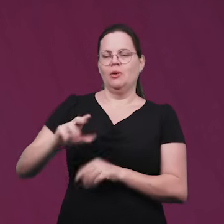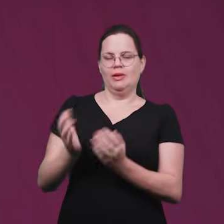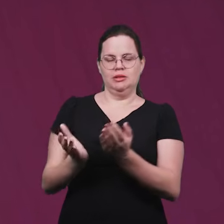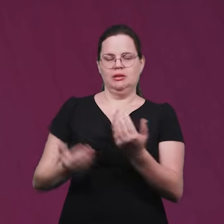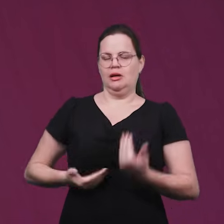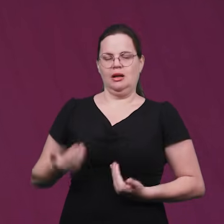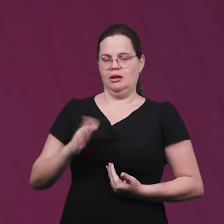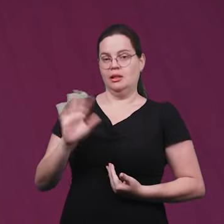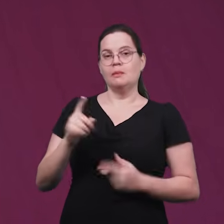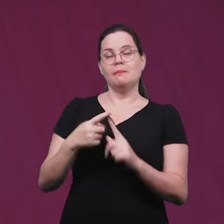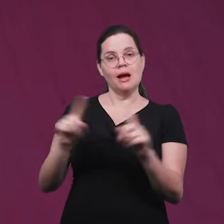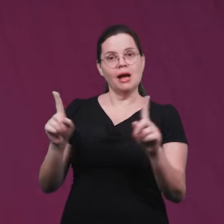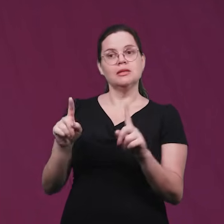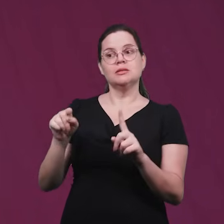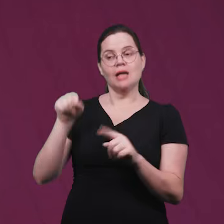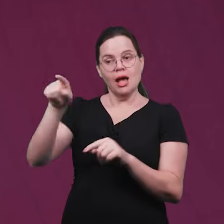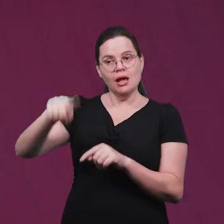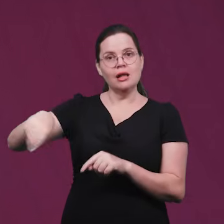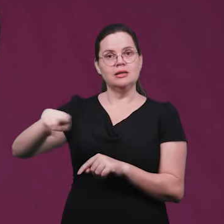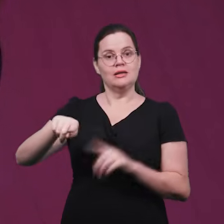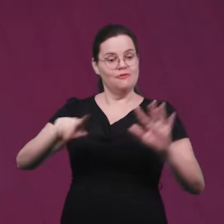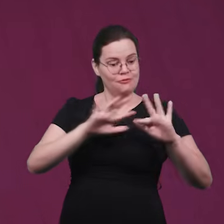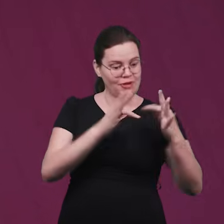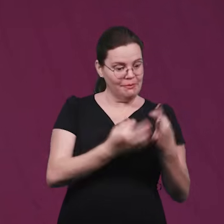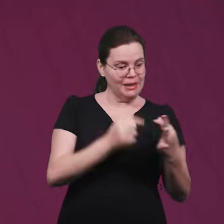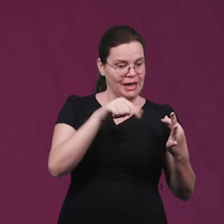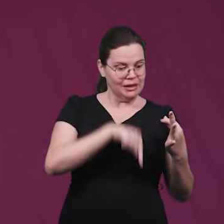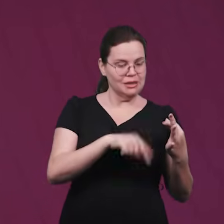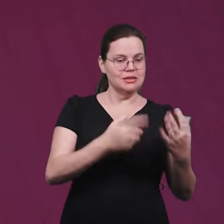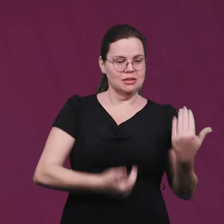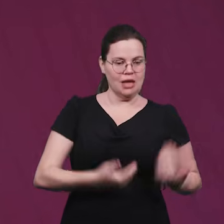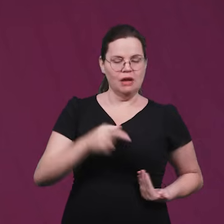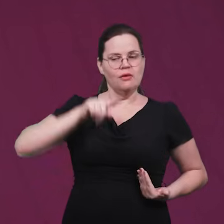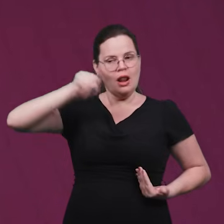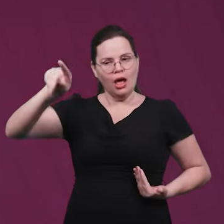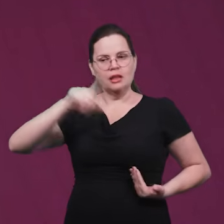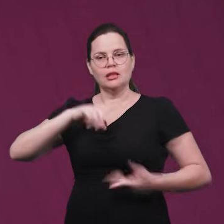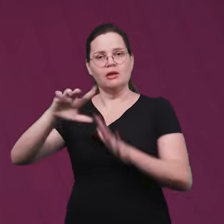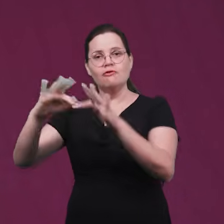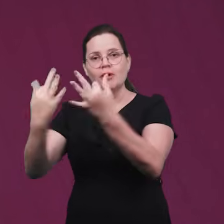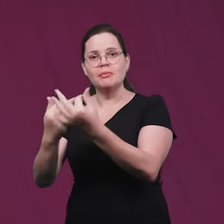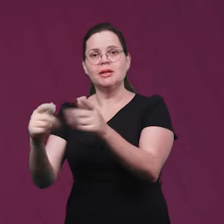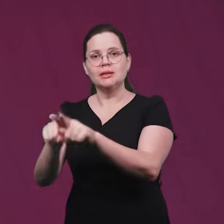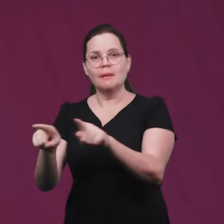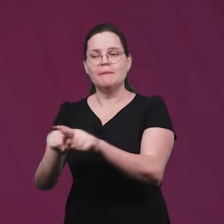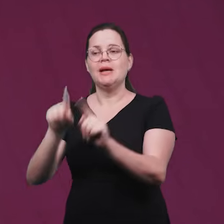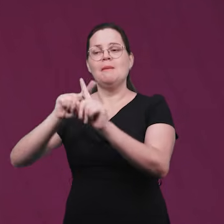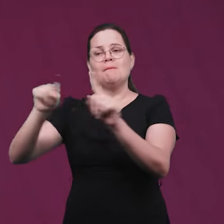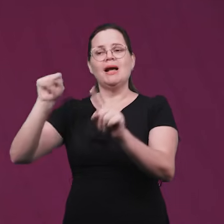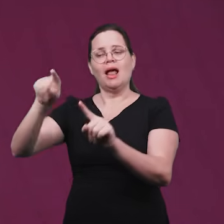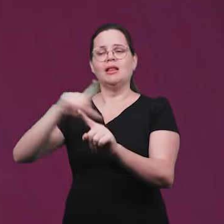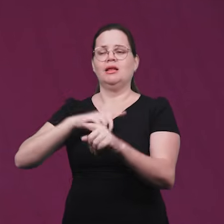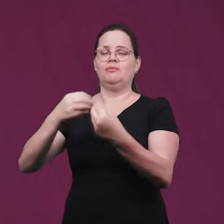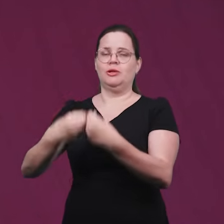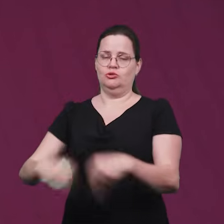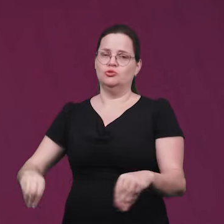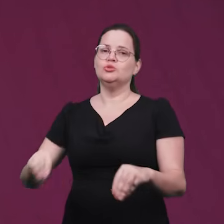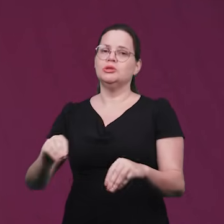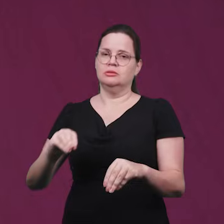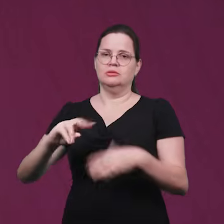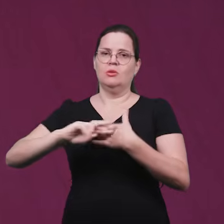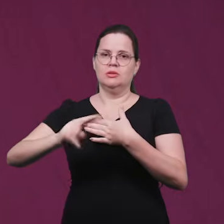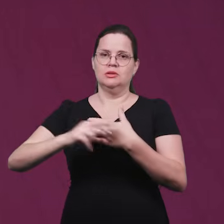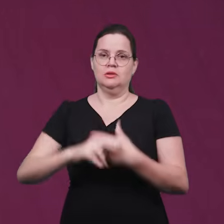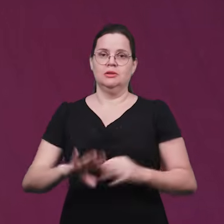Igreja Cristã Maranata, e que também tiveram as suas consequências. Portanto, o nosso objetivo,